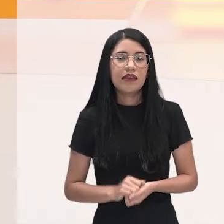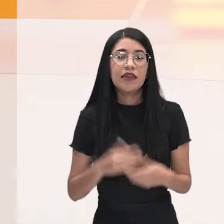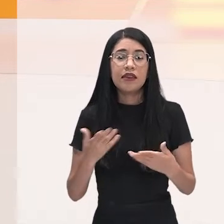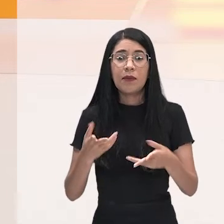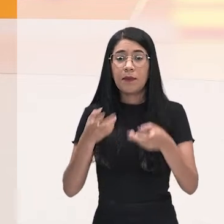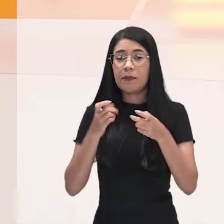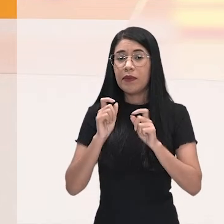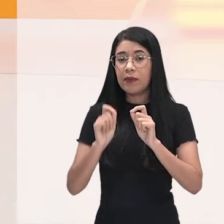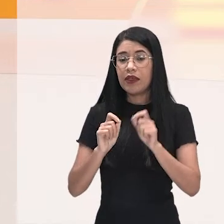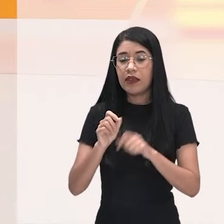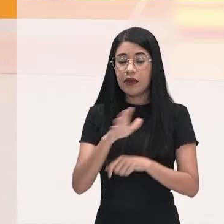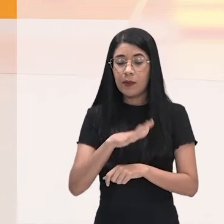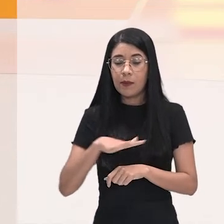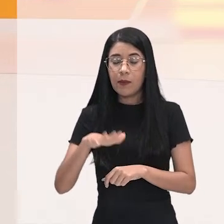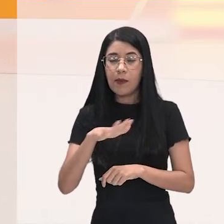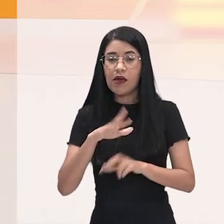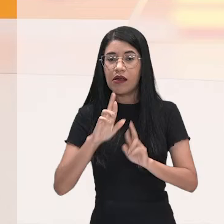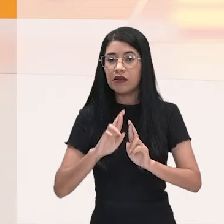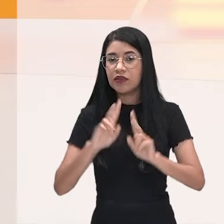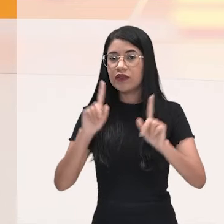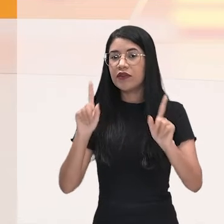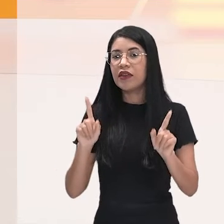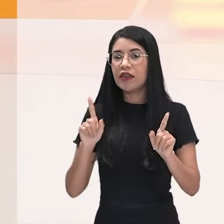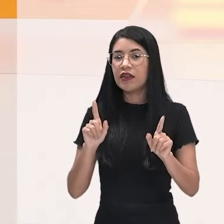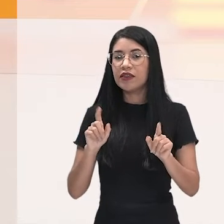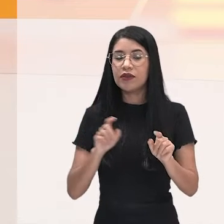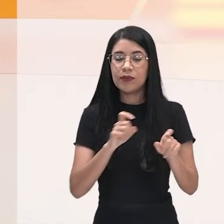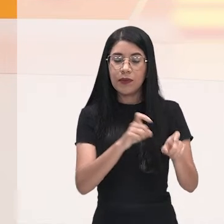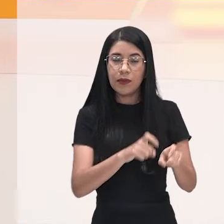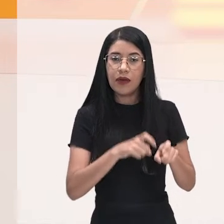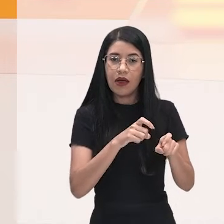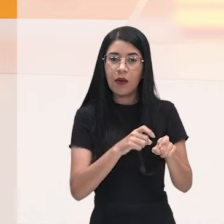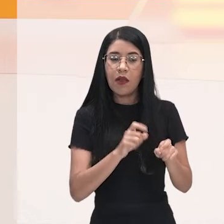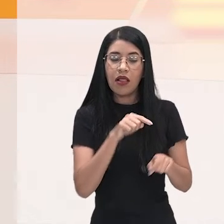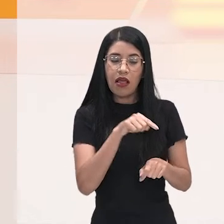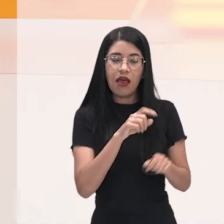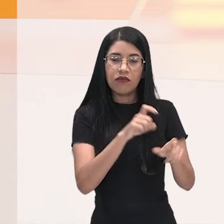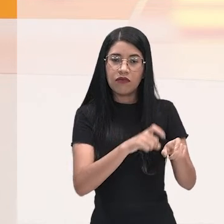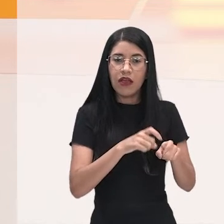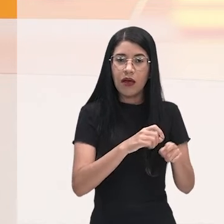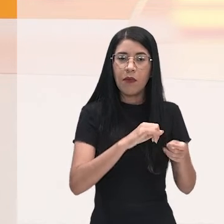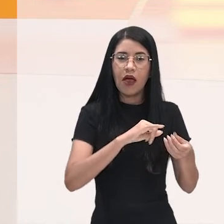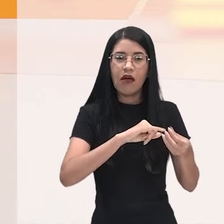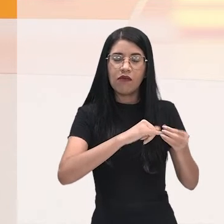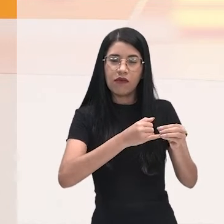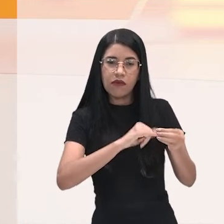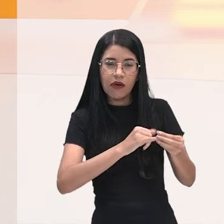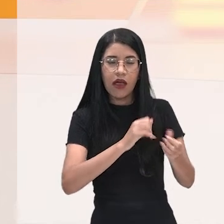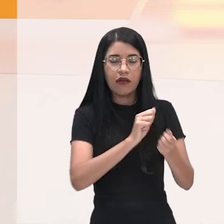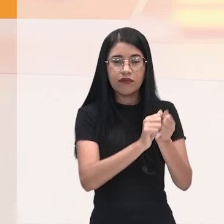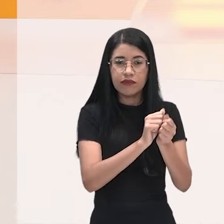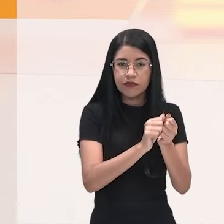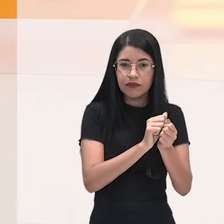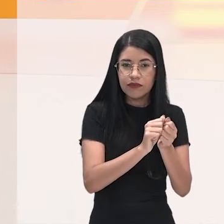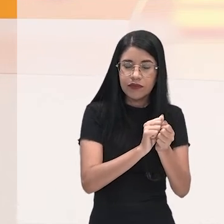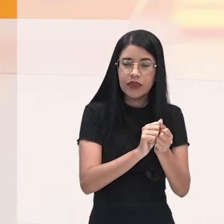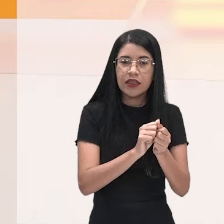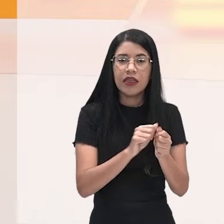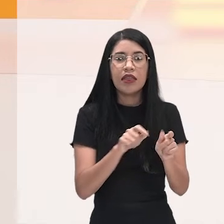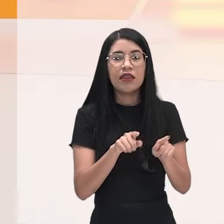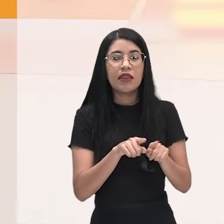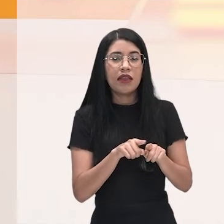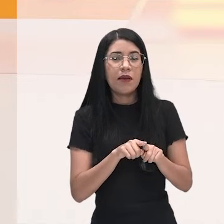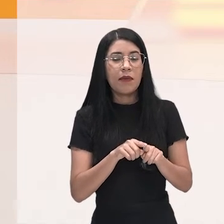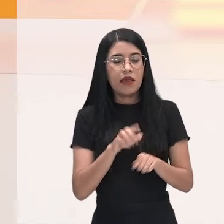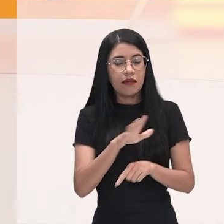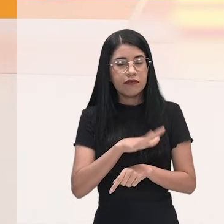bem? Bem, mas durante muito tempo as cidades elas não tinham muita expressão, tá bom? As cidades que a gente